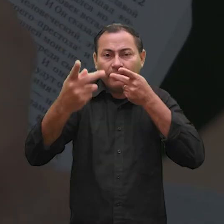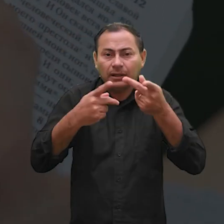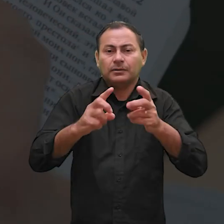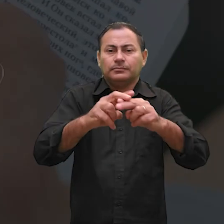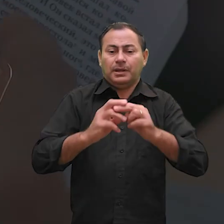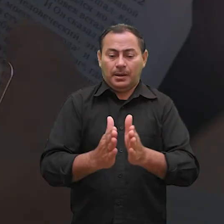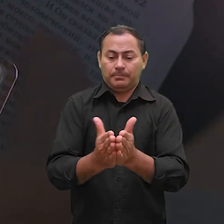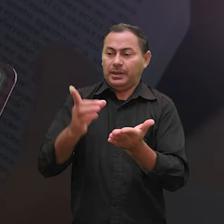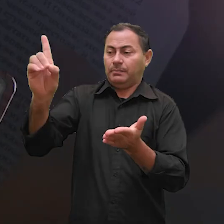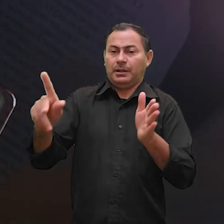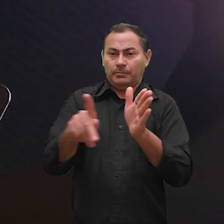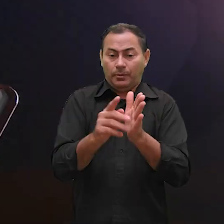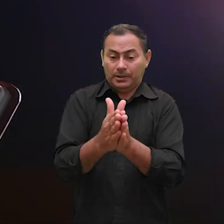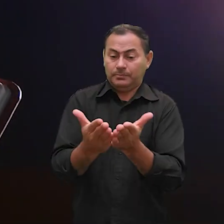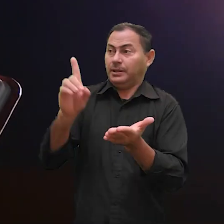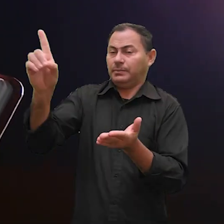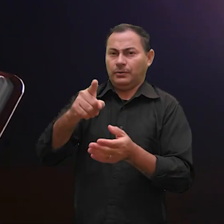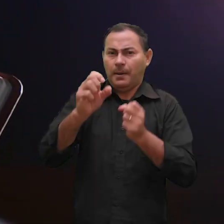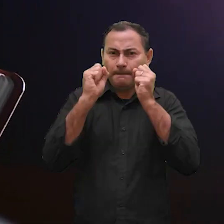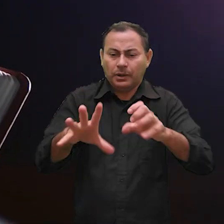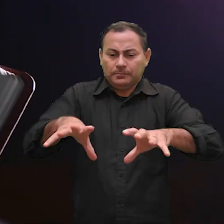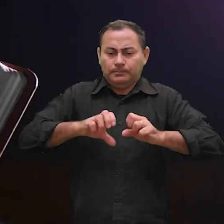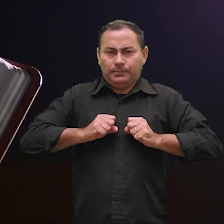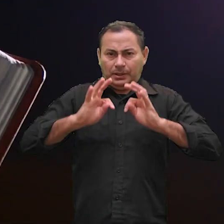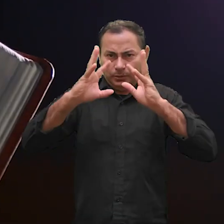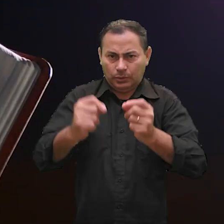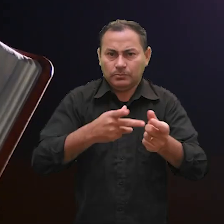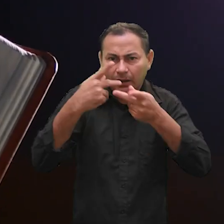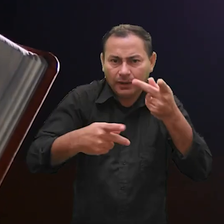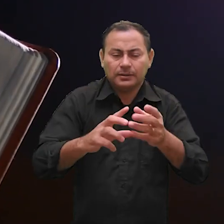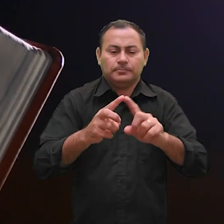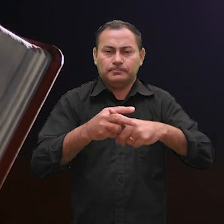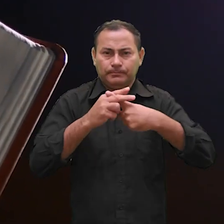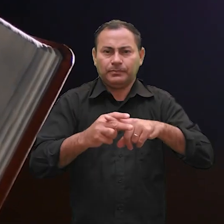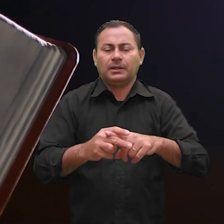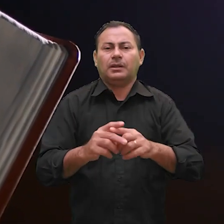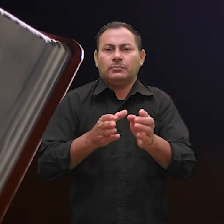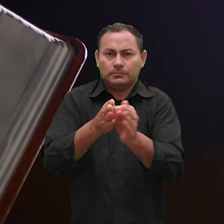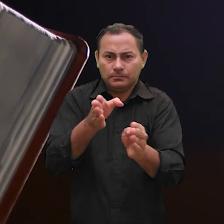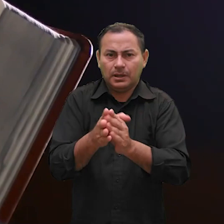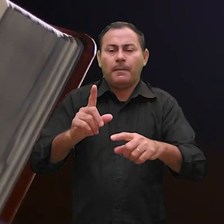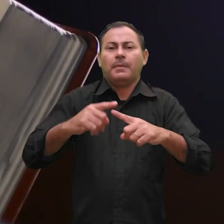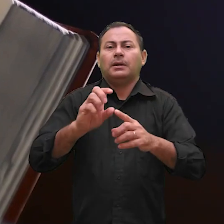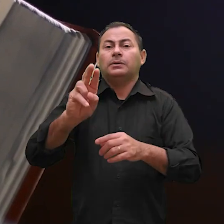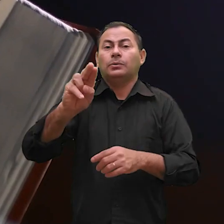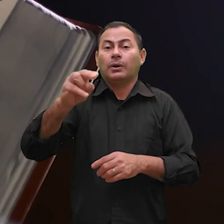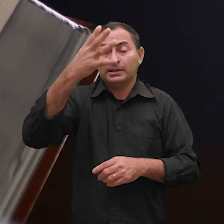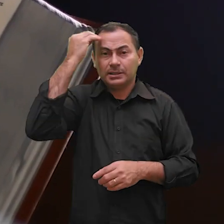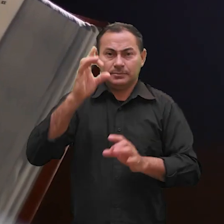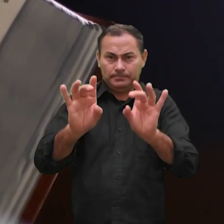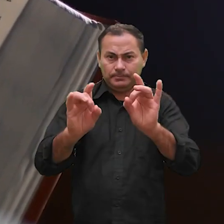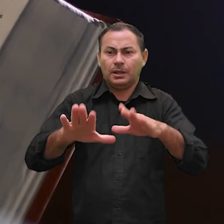melhor comentário sobre a Bíblia é a própria Bíblia. Você pode adquirir todos os comentários e ferramentas que eu recomendei, mas